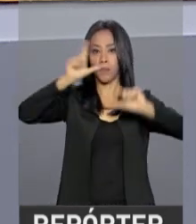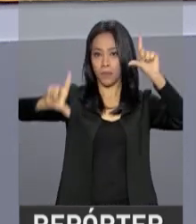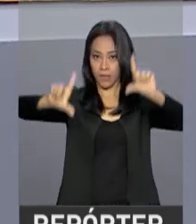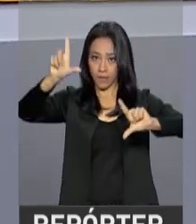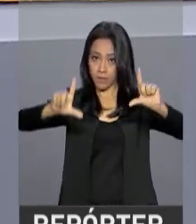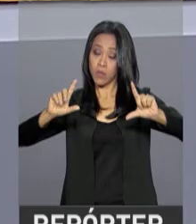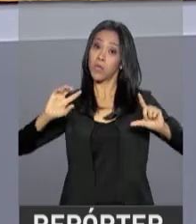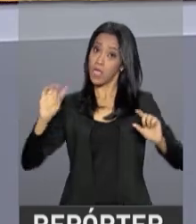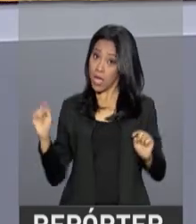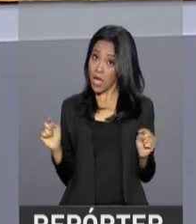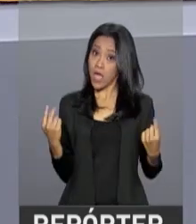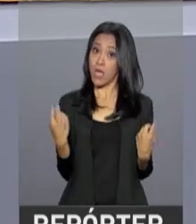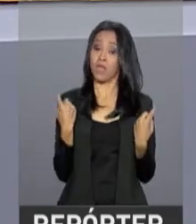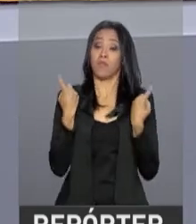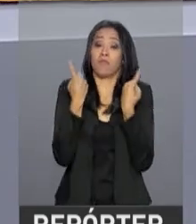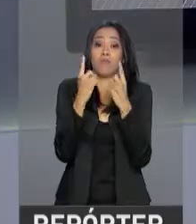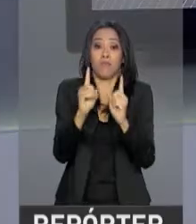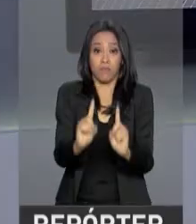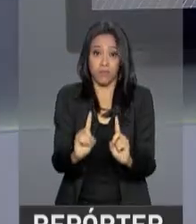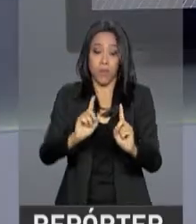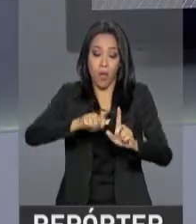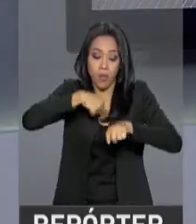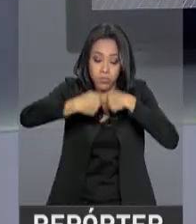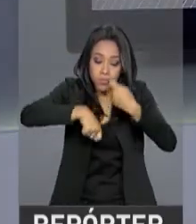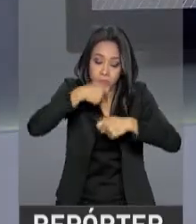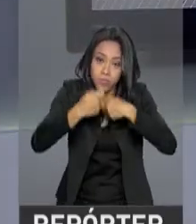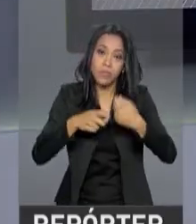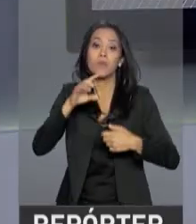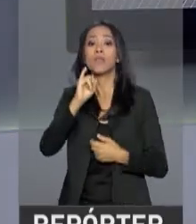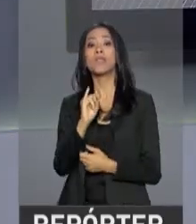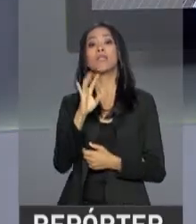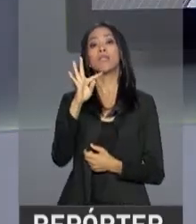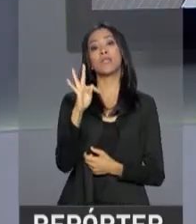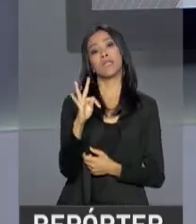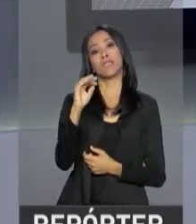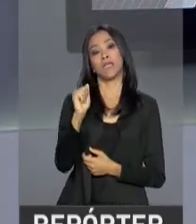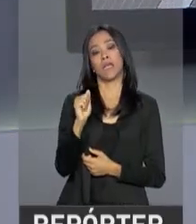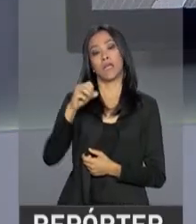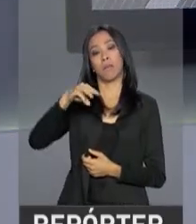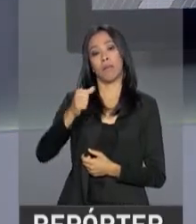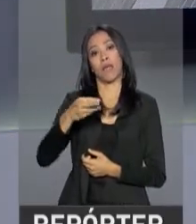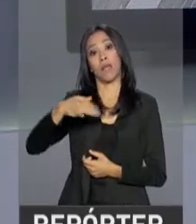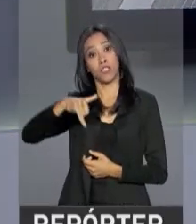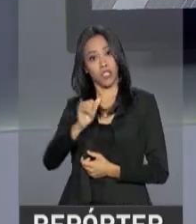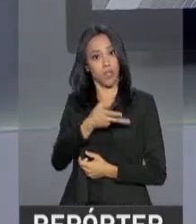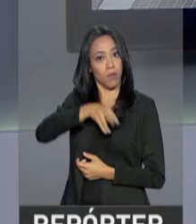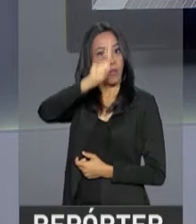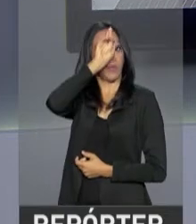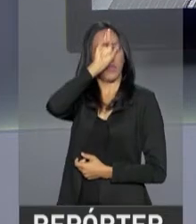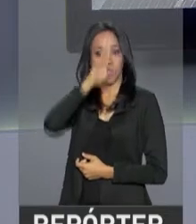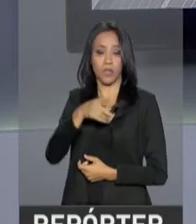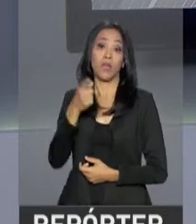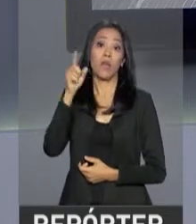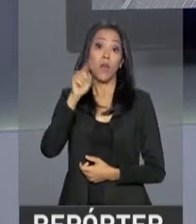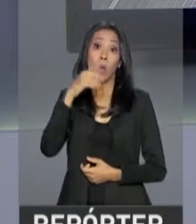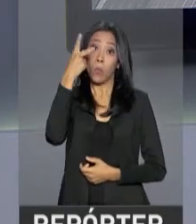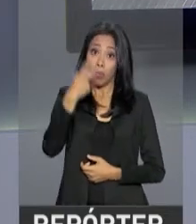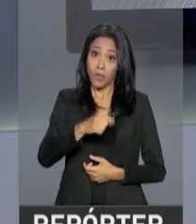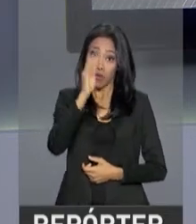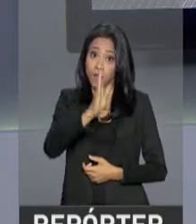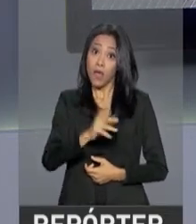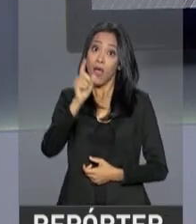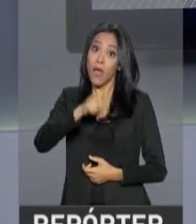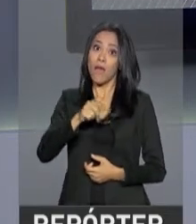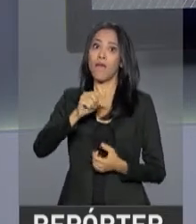moram juntos lá no itamaraty e segundo o ministério das relações exteriores o brasil é o principal destino dos investimentos chilenos no